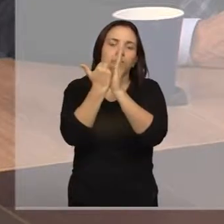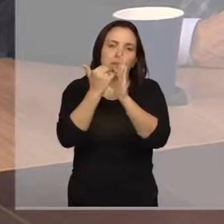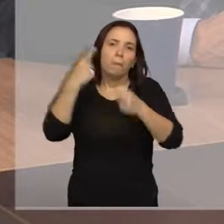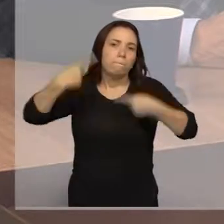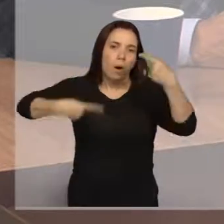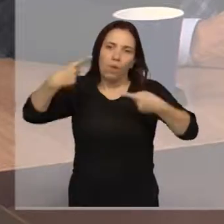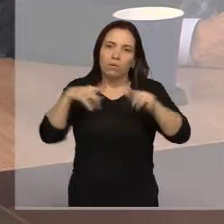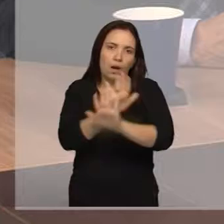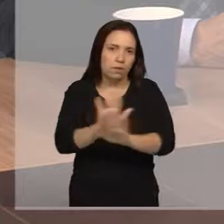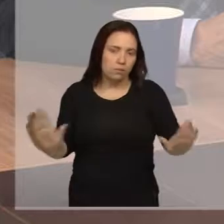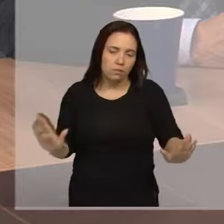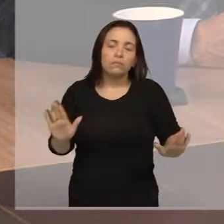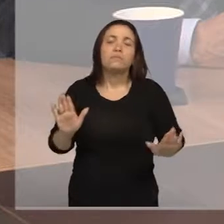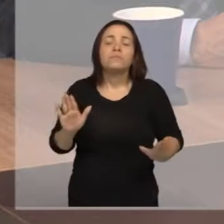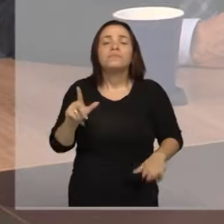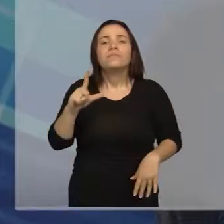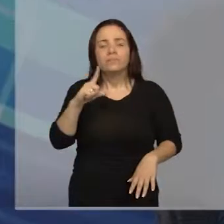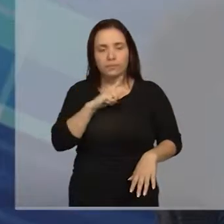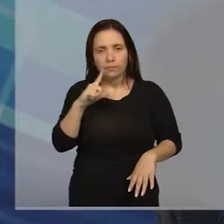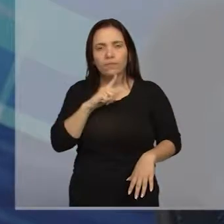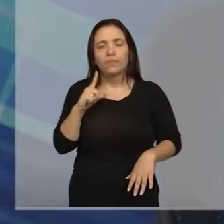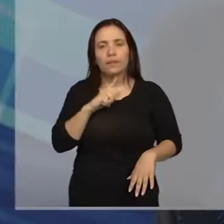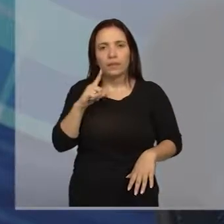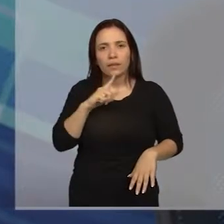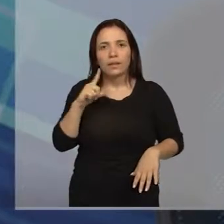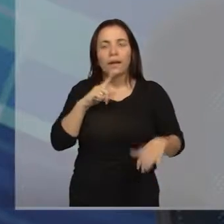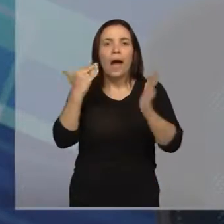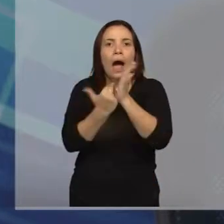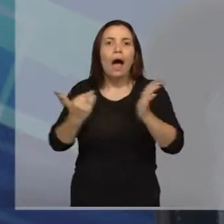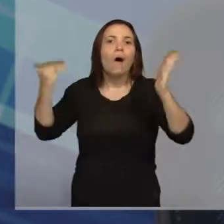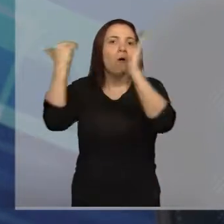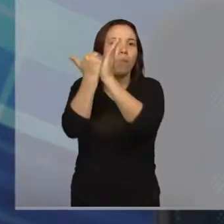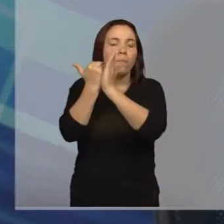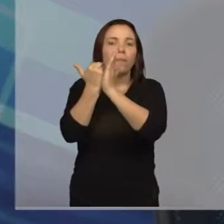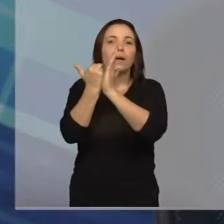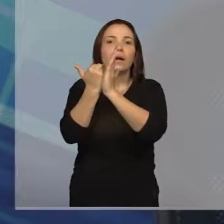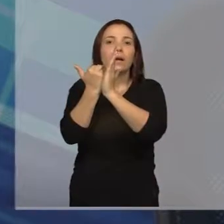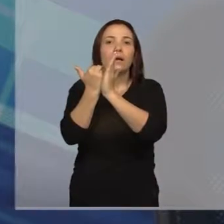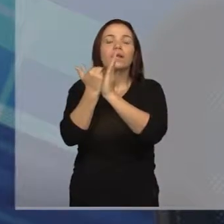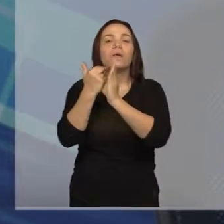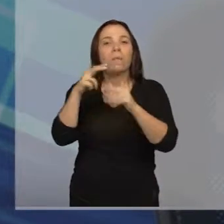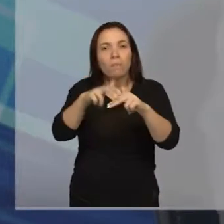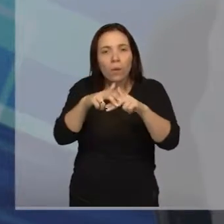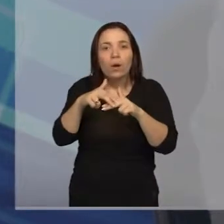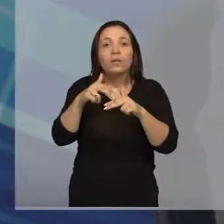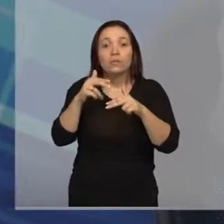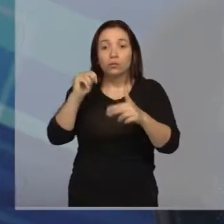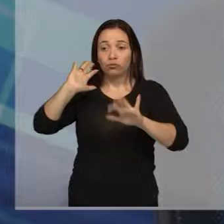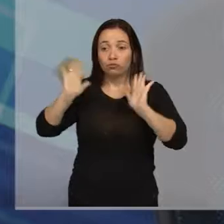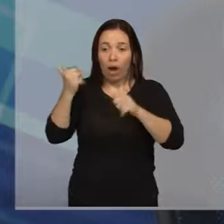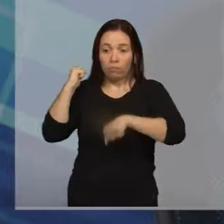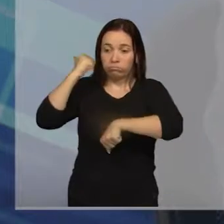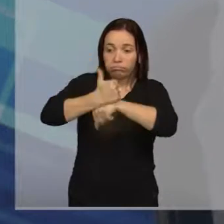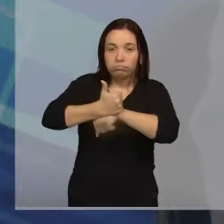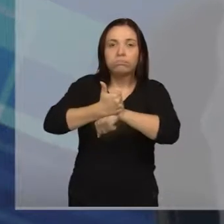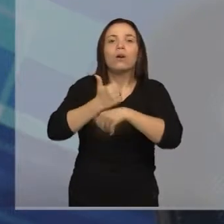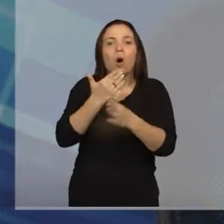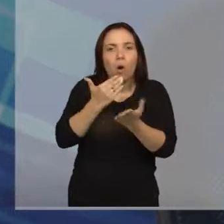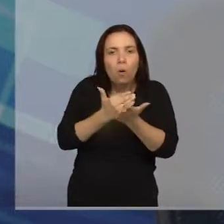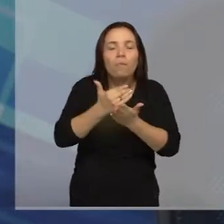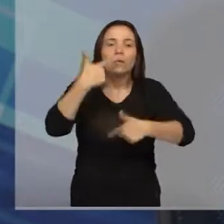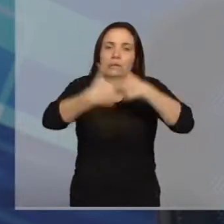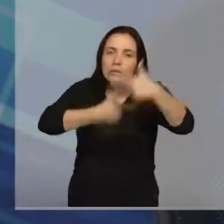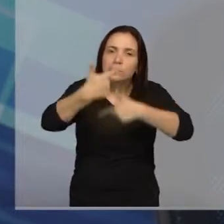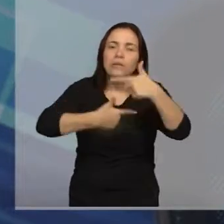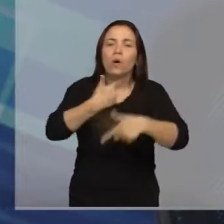se coloca se inflaciona aquilo que se pretende fazer e sai correndo atrás. Quer dizer, à medida em que o governo vai se deparando